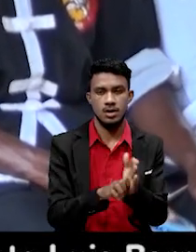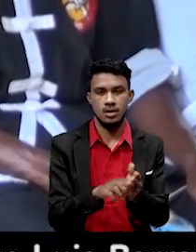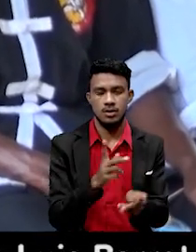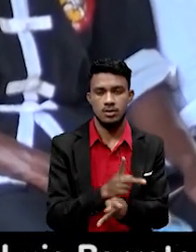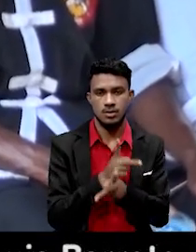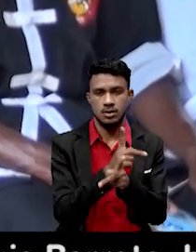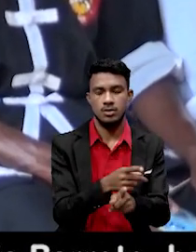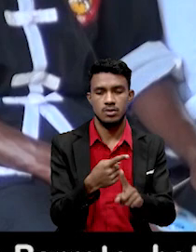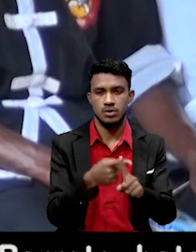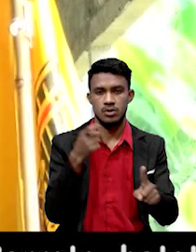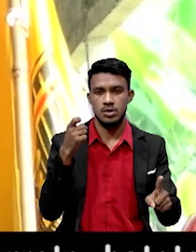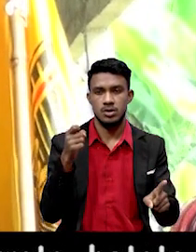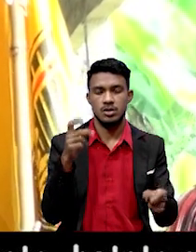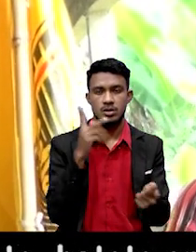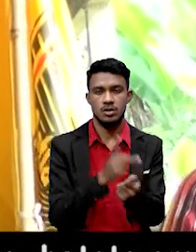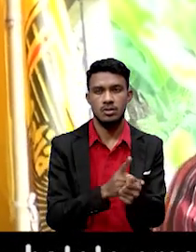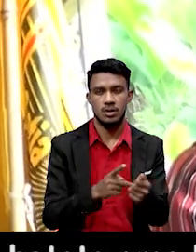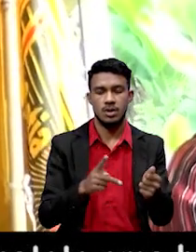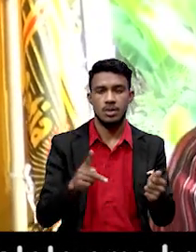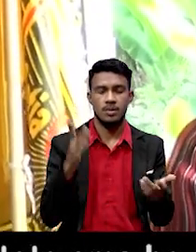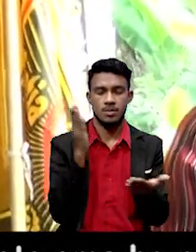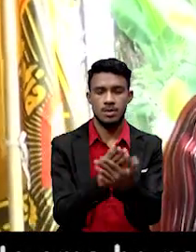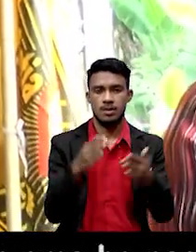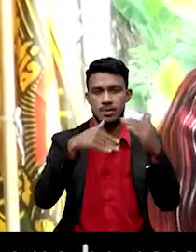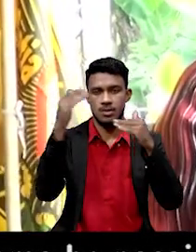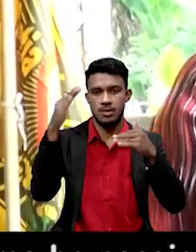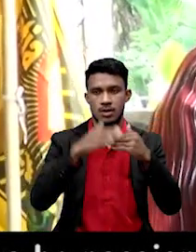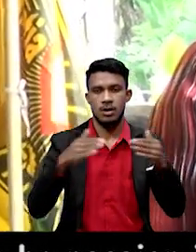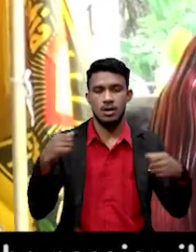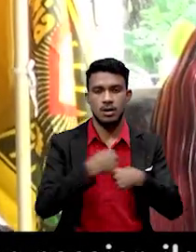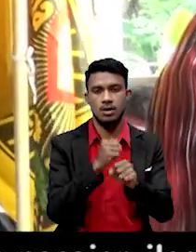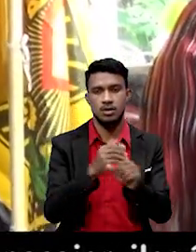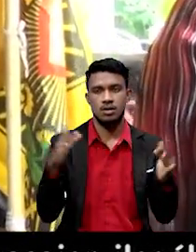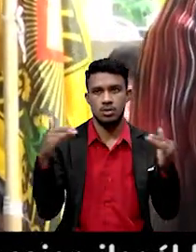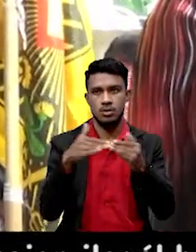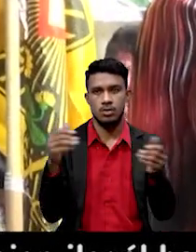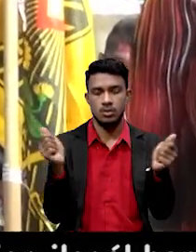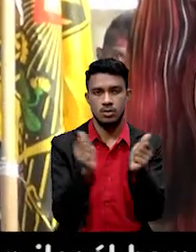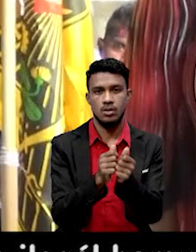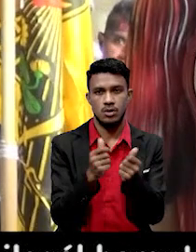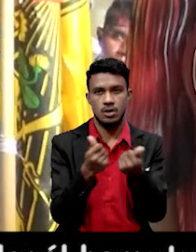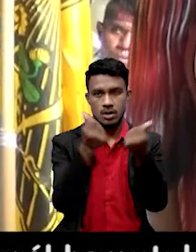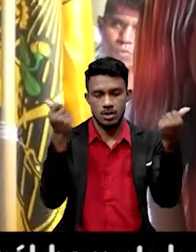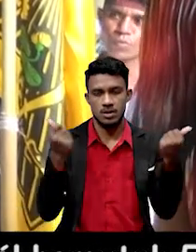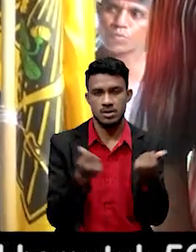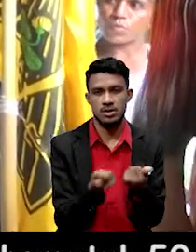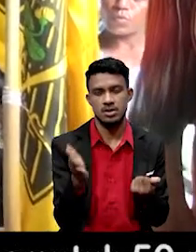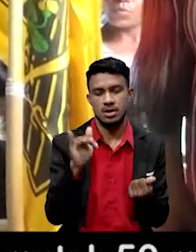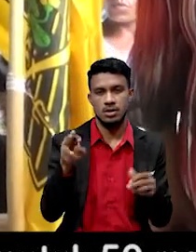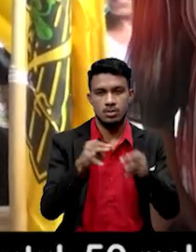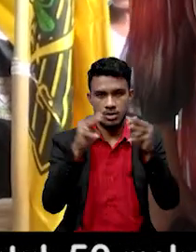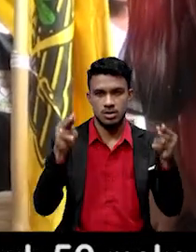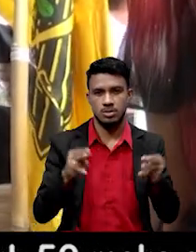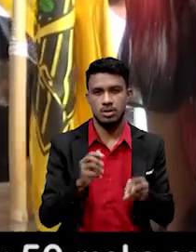Direção Prevenção Conflitos Comunitária, ao diálogo com o grupo arte marcial Sira e a Selui Craik, município